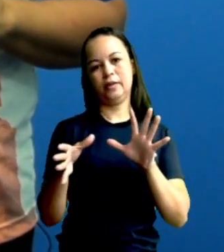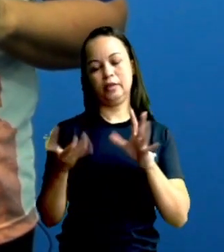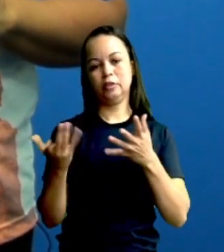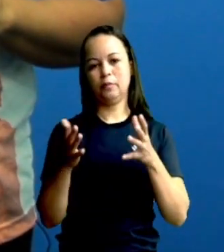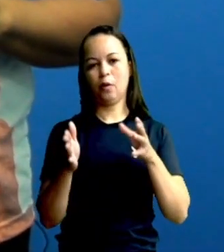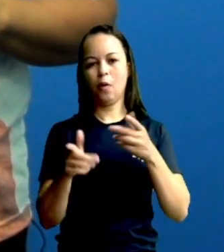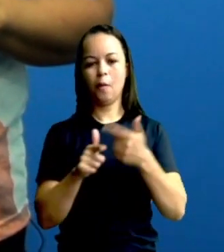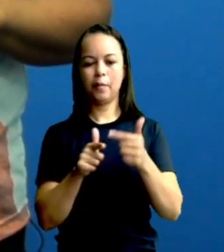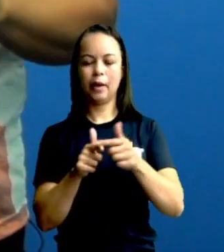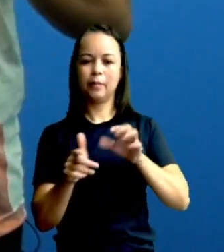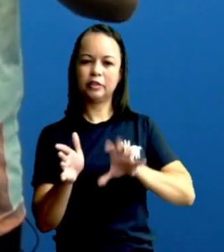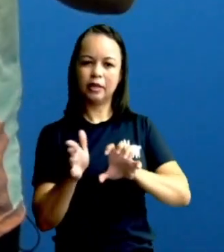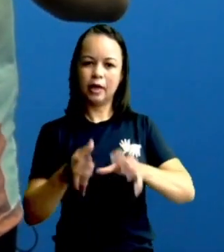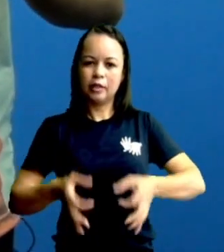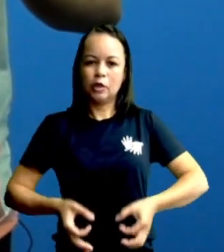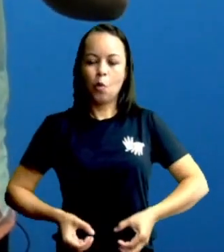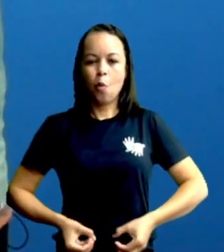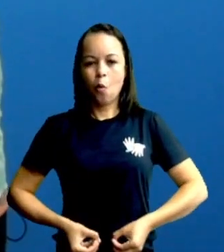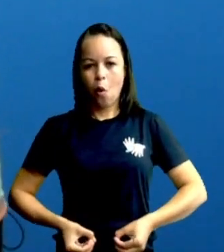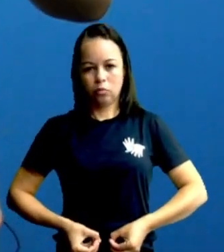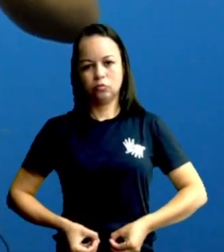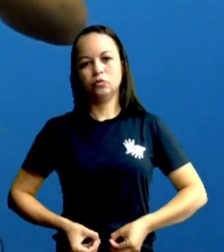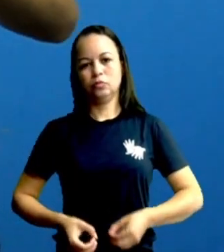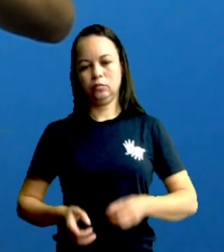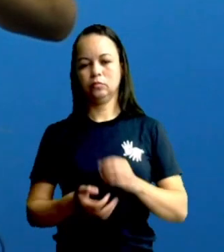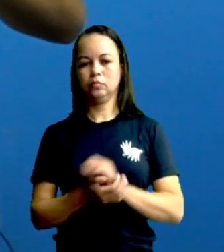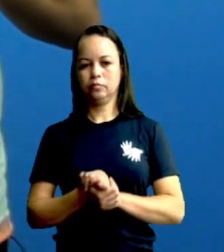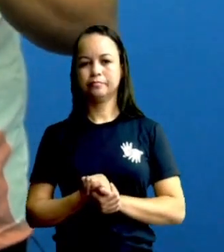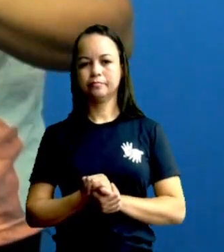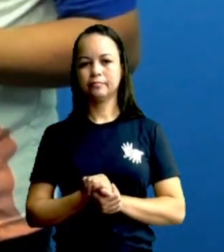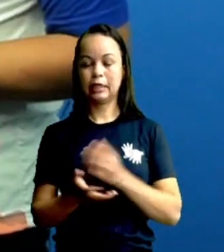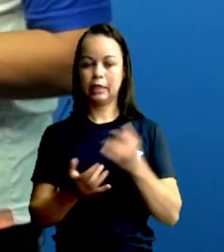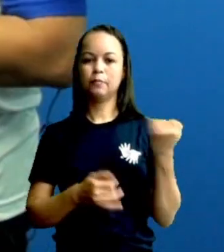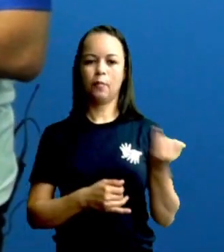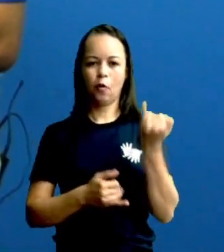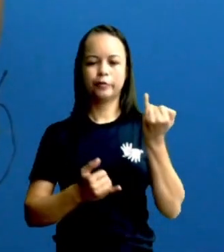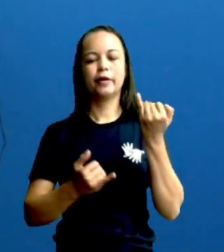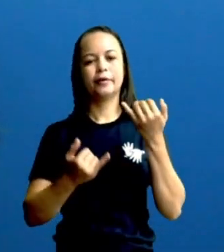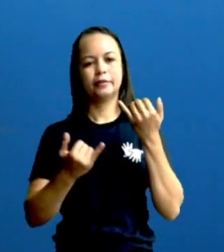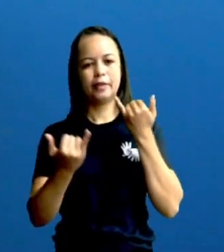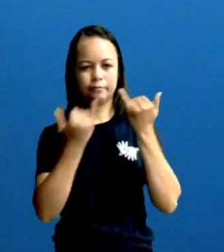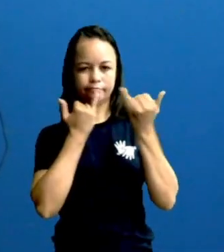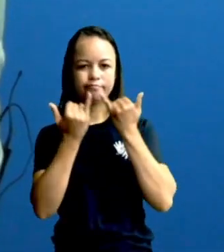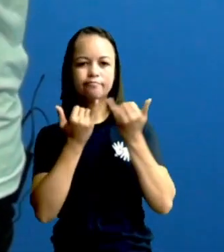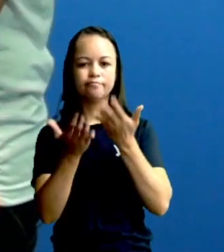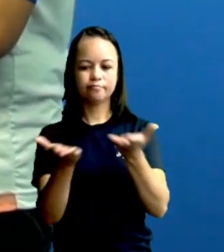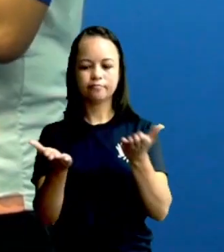do câncer de colo de útero. Fica essa informação que eu acho que é importantíssima. E